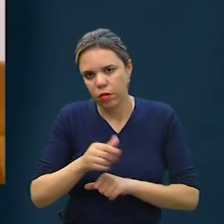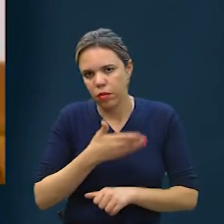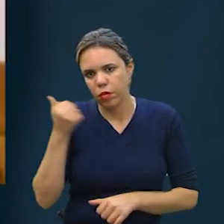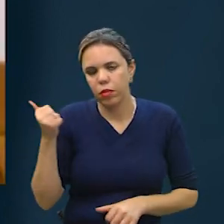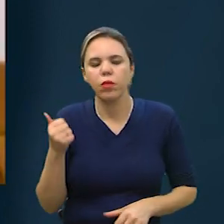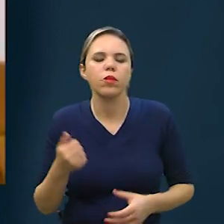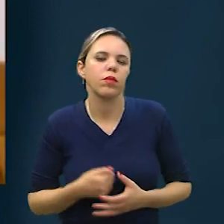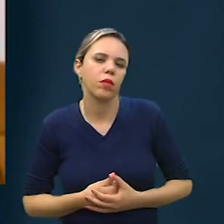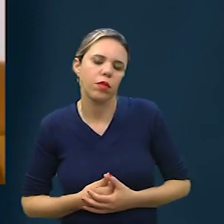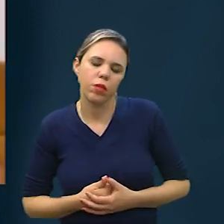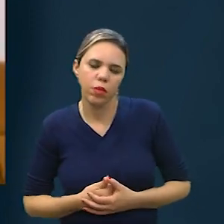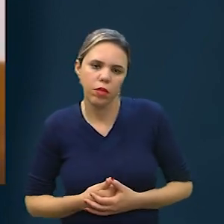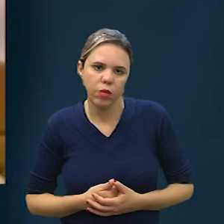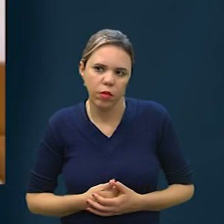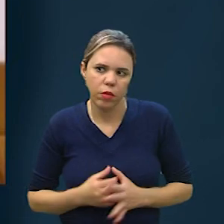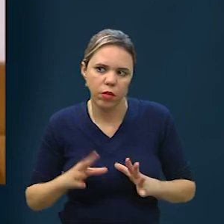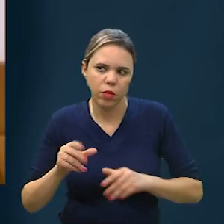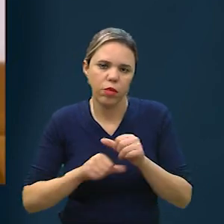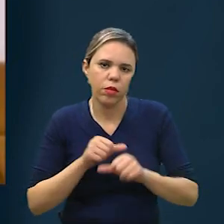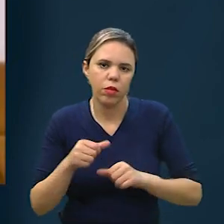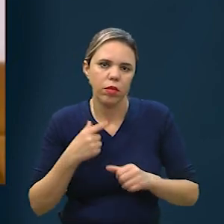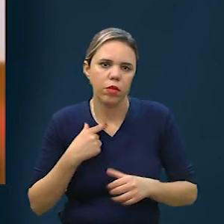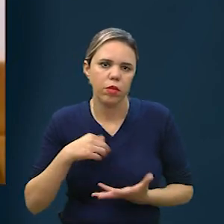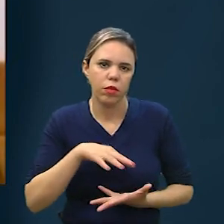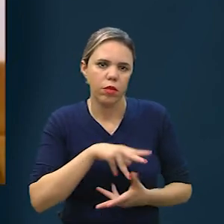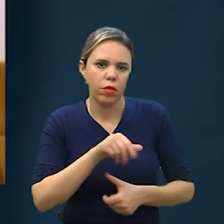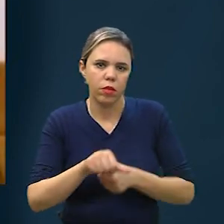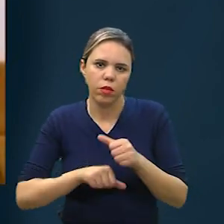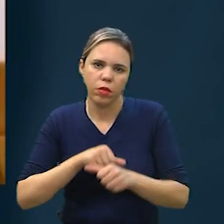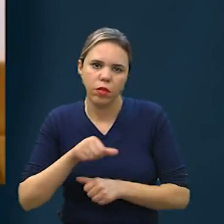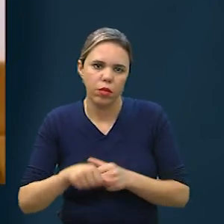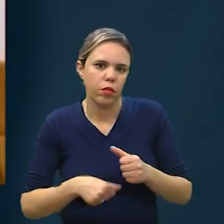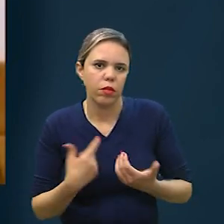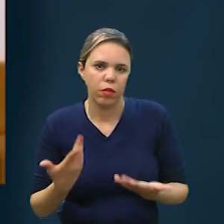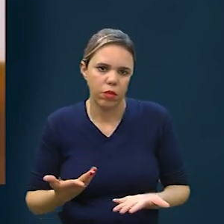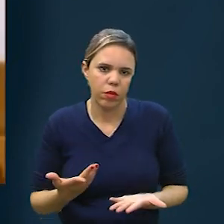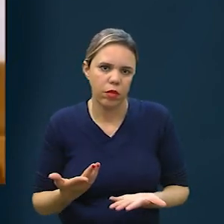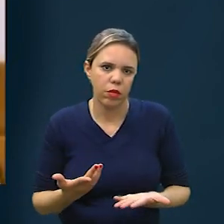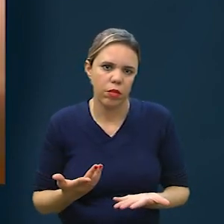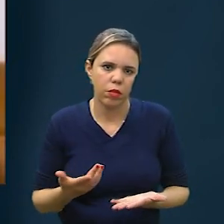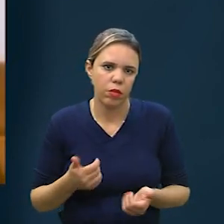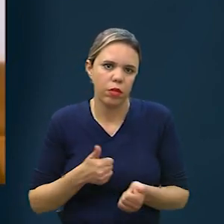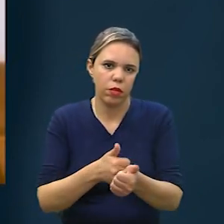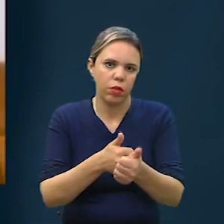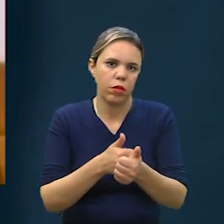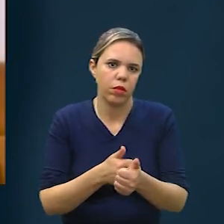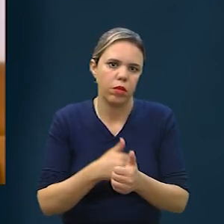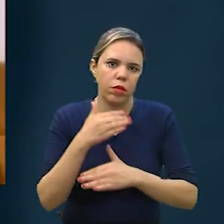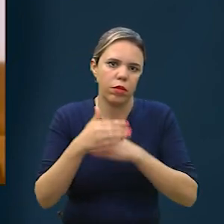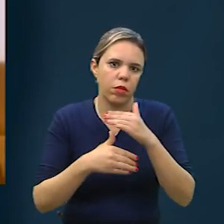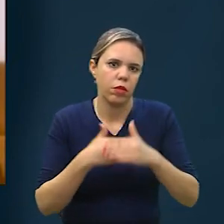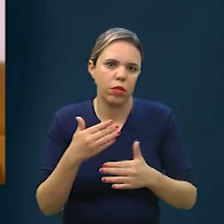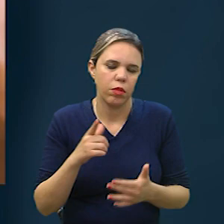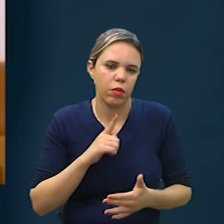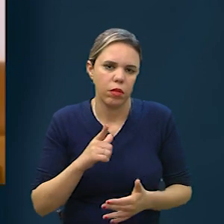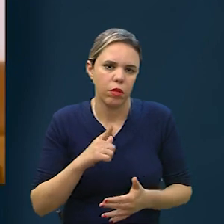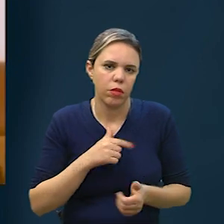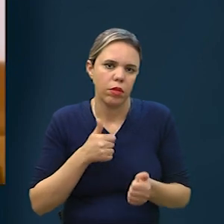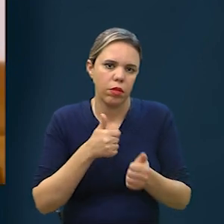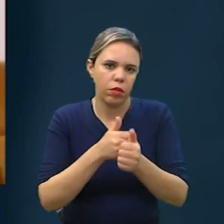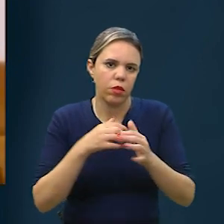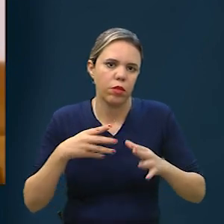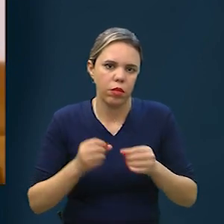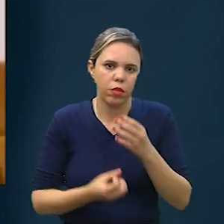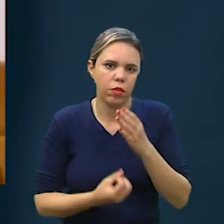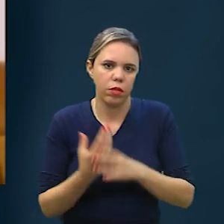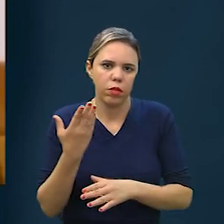não precisa ficar, né? Então, tudo mudou, o mundo mudou, e a gente tem que acompanhar essa modernidade, a gente tem que